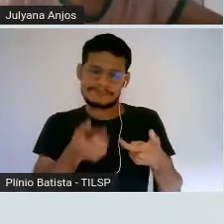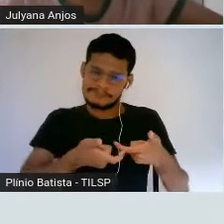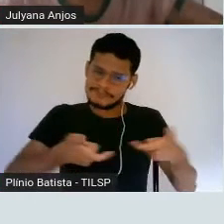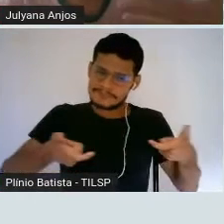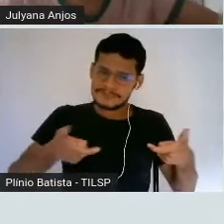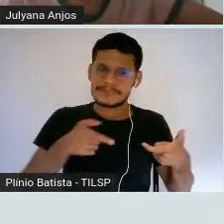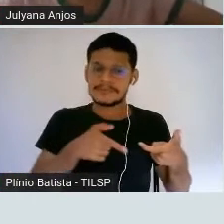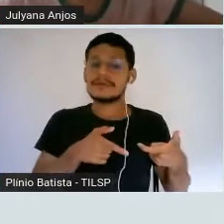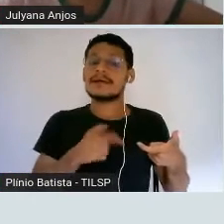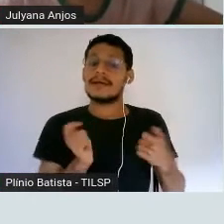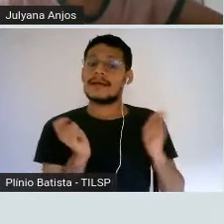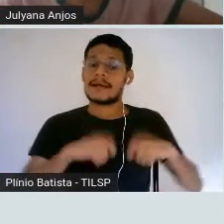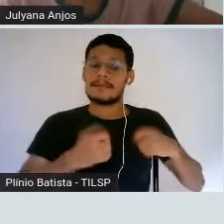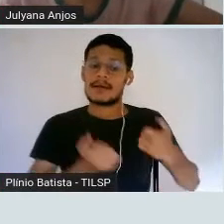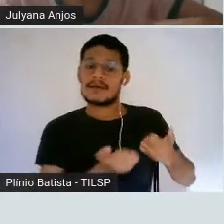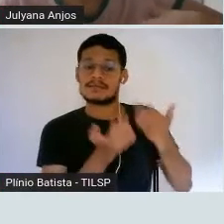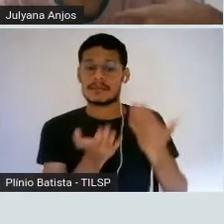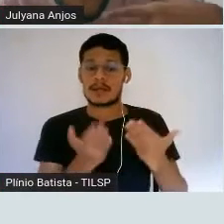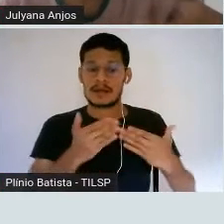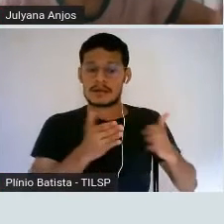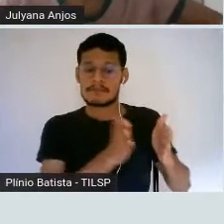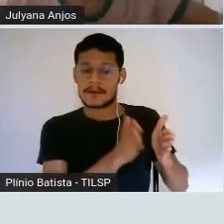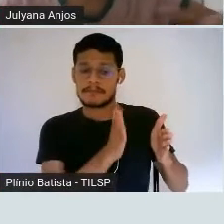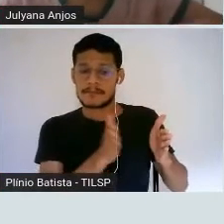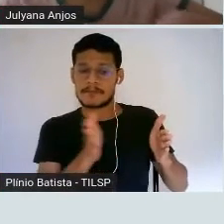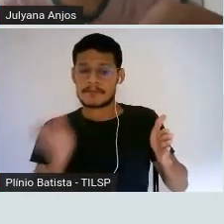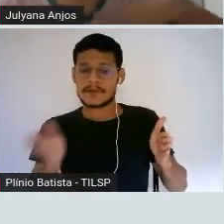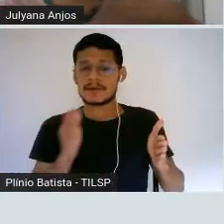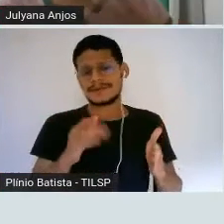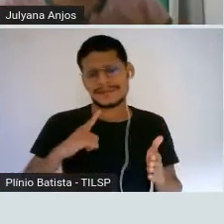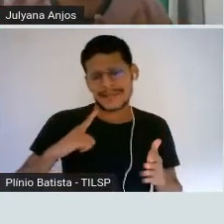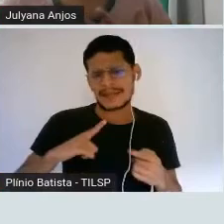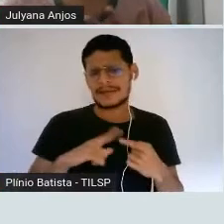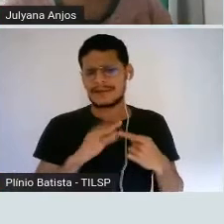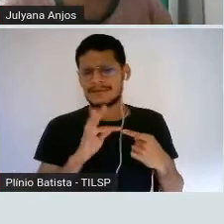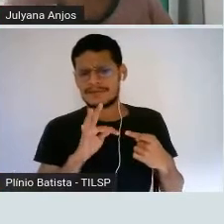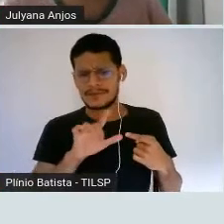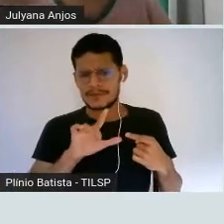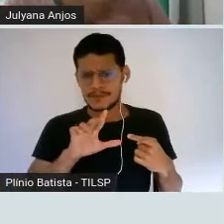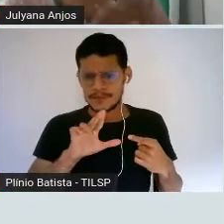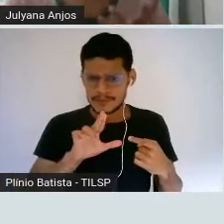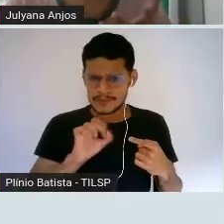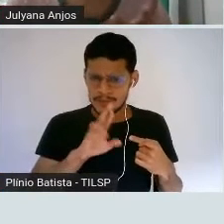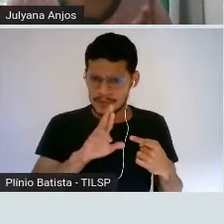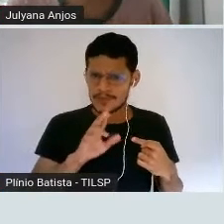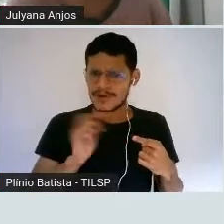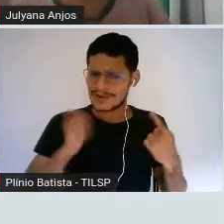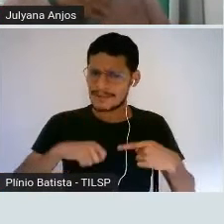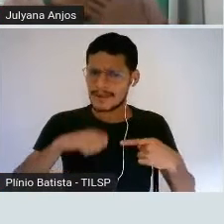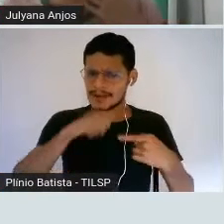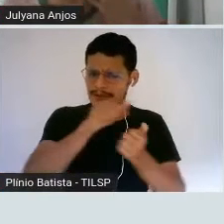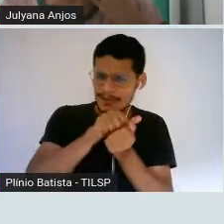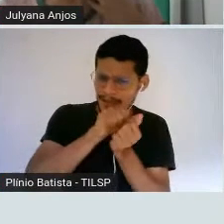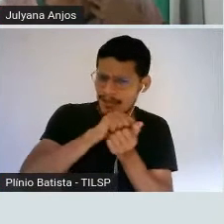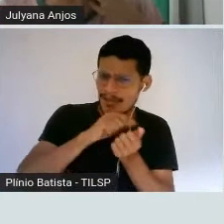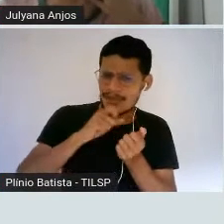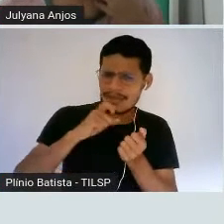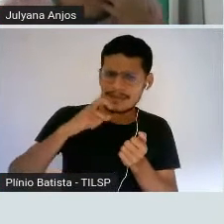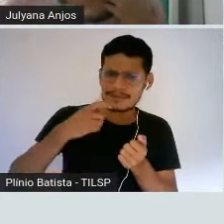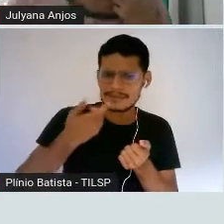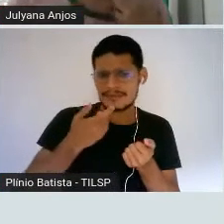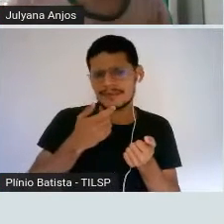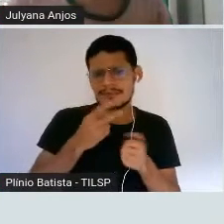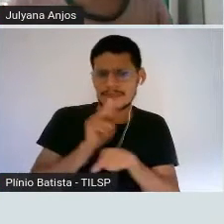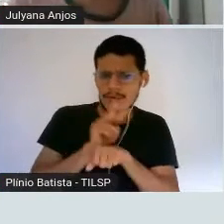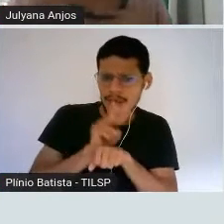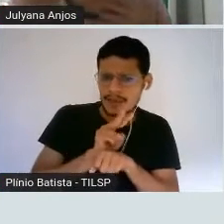justamente promover esses processos. Então, a gente tem o flúor, que ele faz a proteção dos dentes. Então, é muito importante ter ele na água mineral, por exemplo,